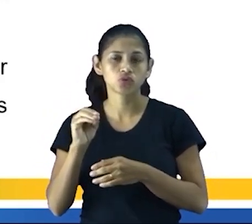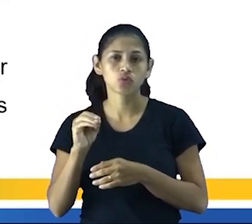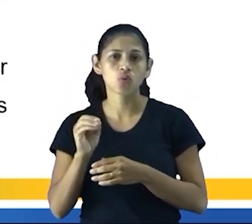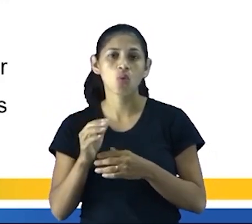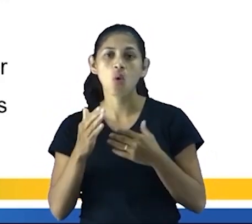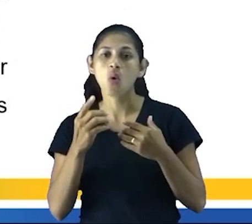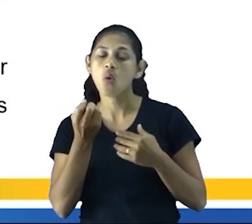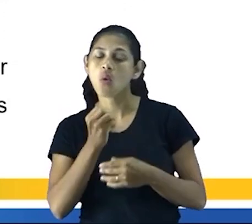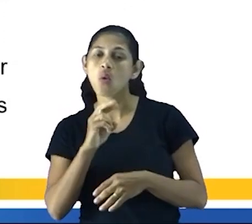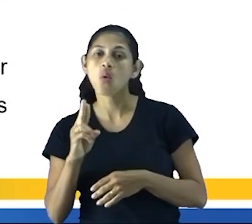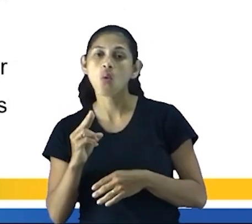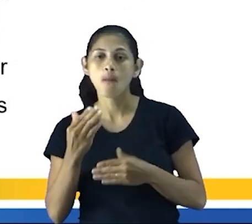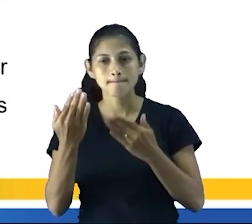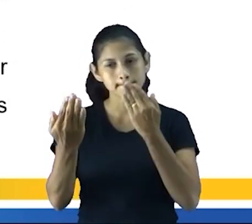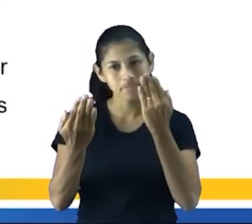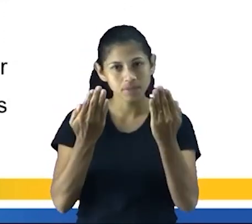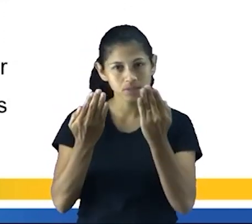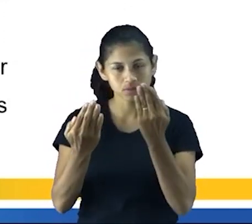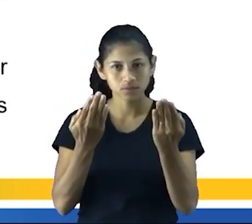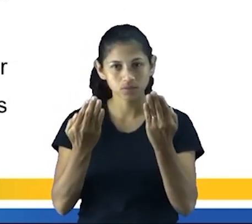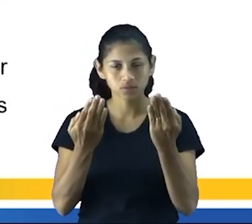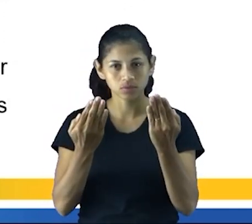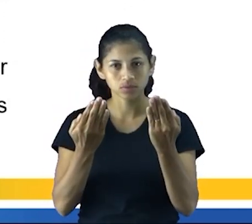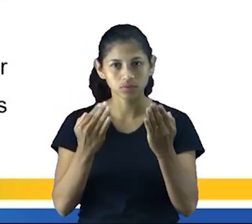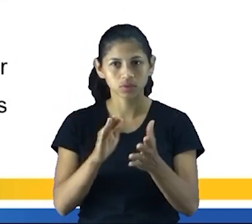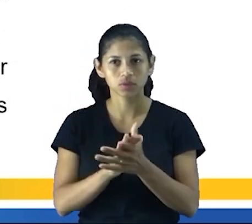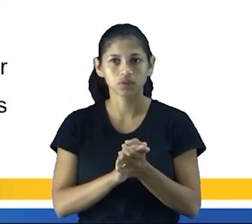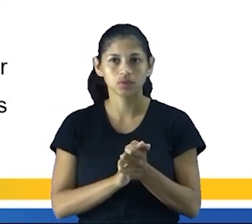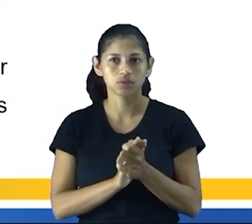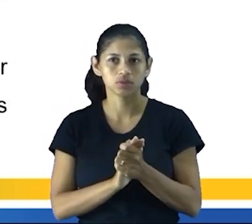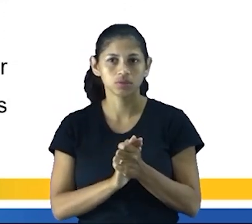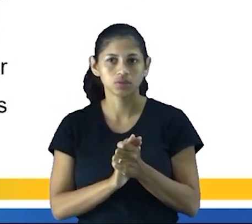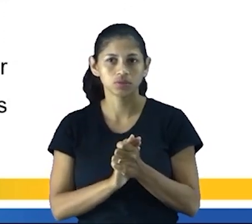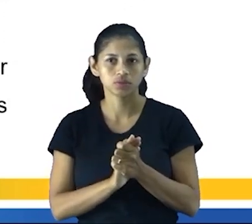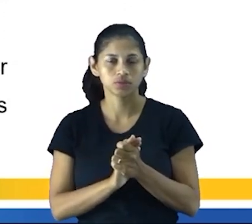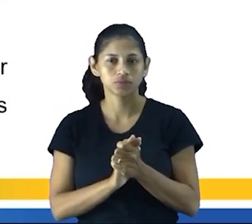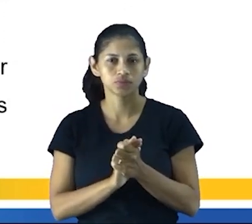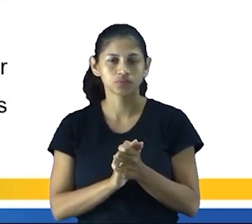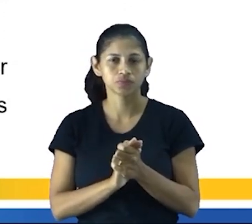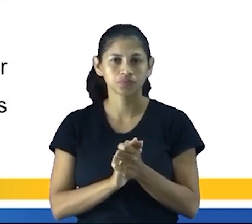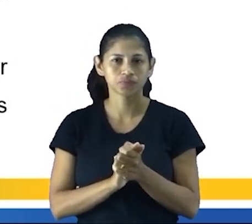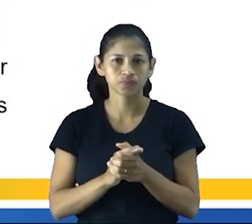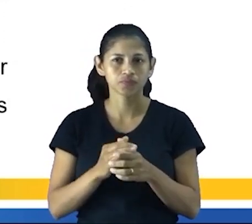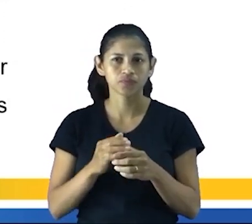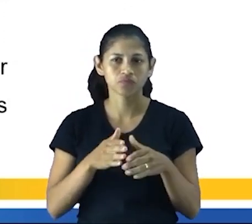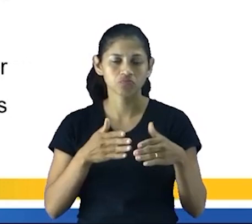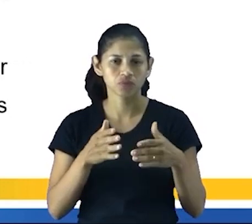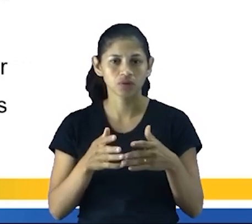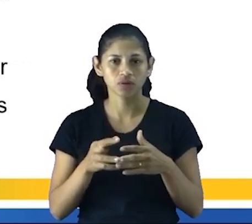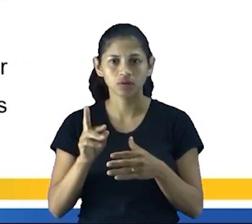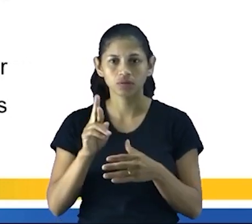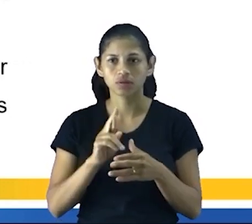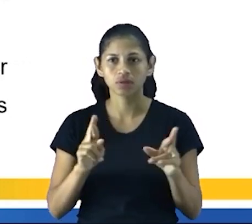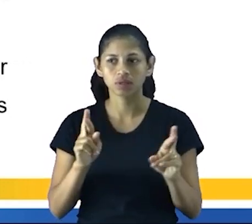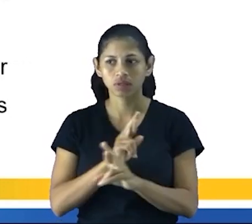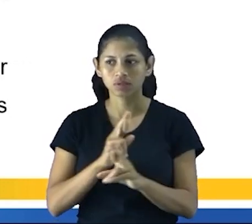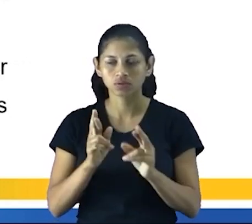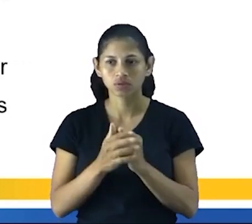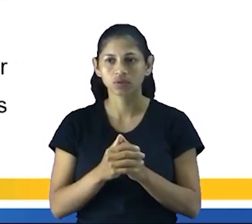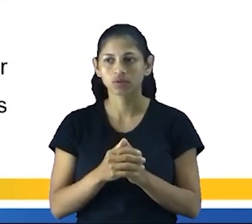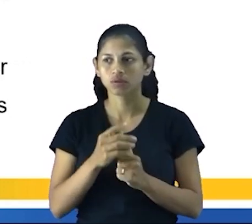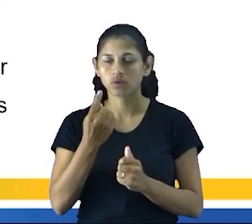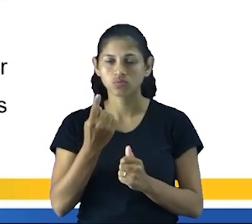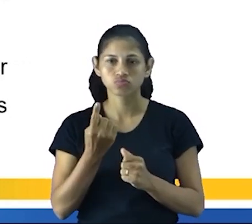psicológico, é um tempo já individual de cada personagem, que já vai estar relacionado mais particularmente a um personagem da história ali,